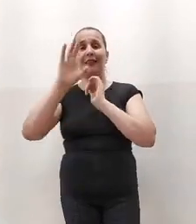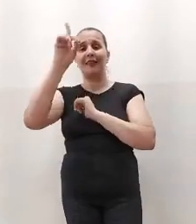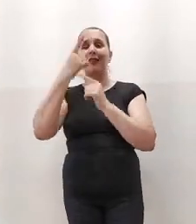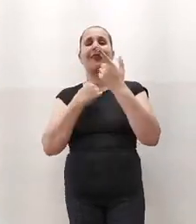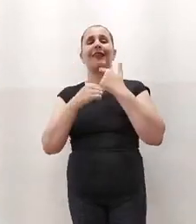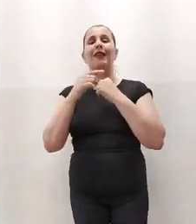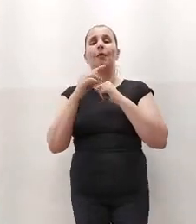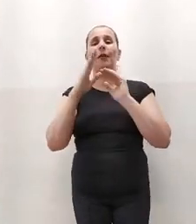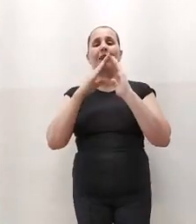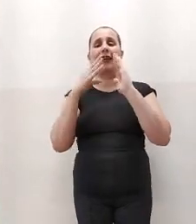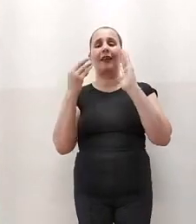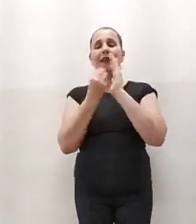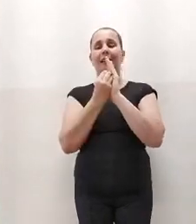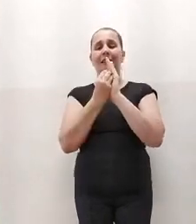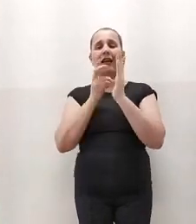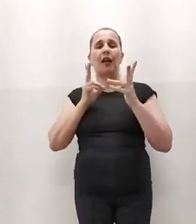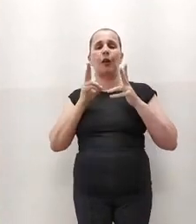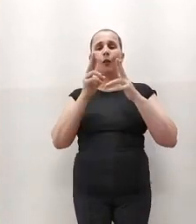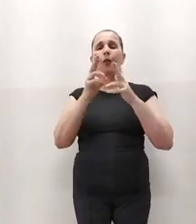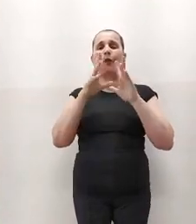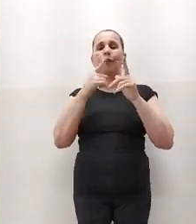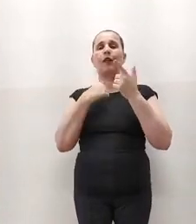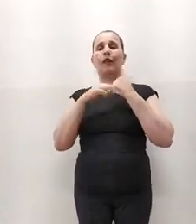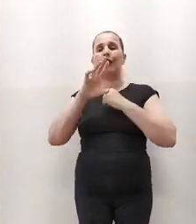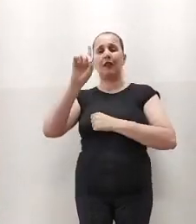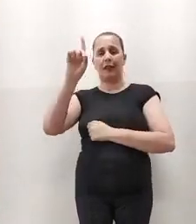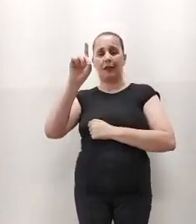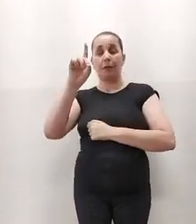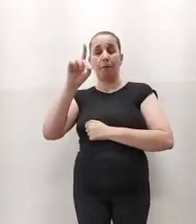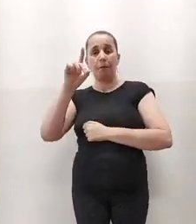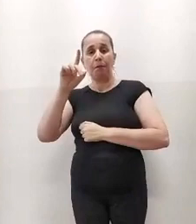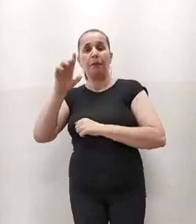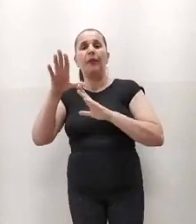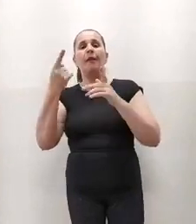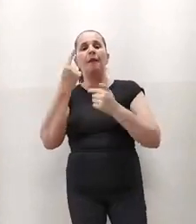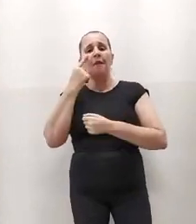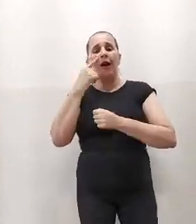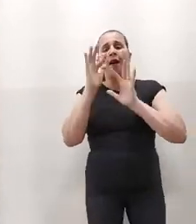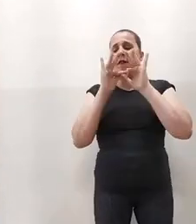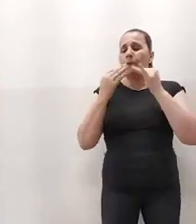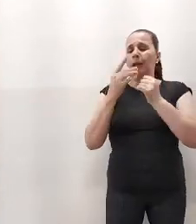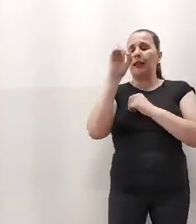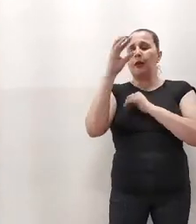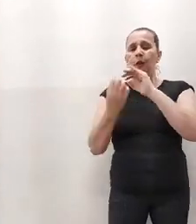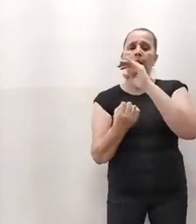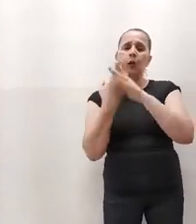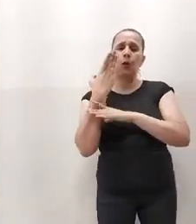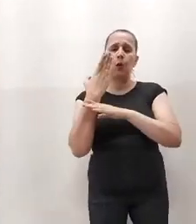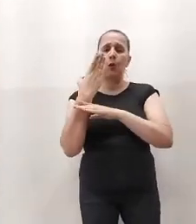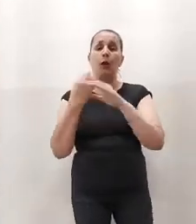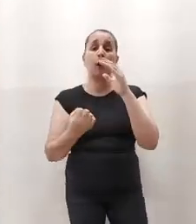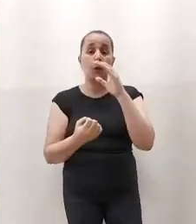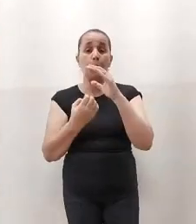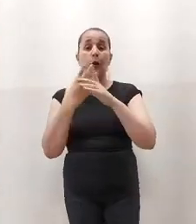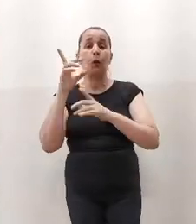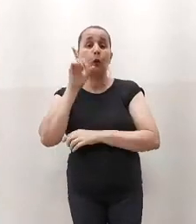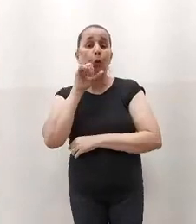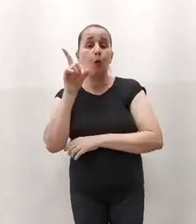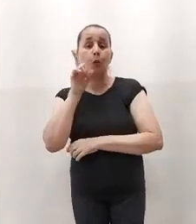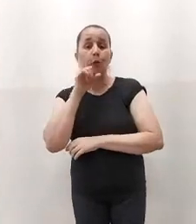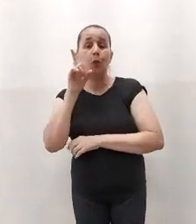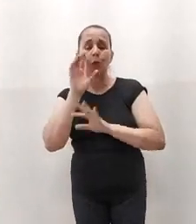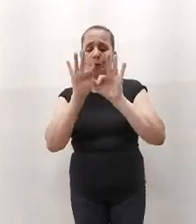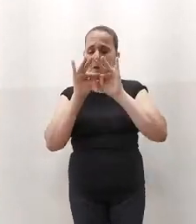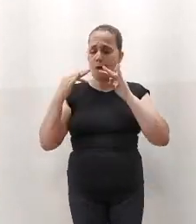que essa igreja se torne igual àquilo que Ele quer, ver a família que Deus estabeleceu e por isso construir todos os dias